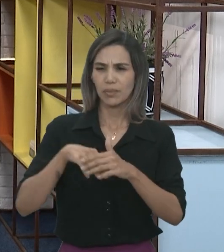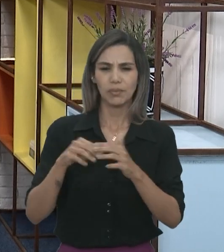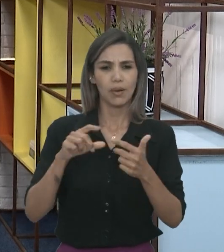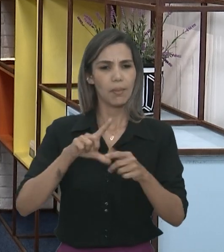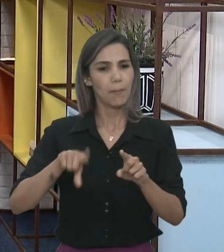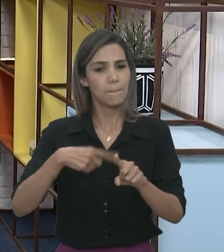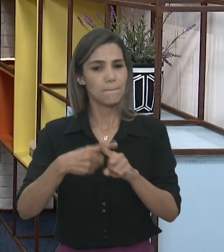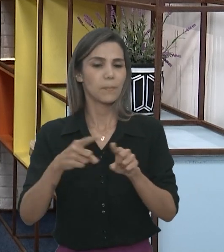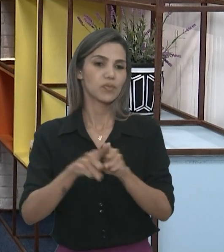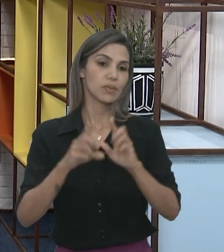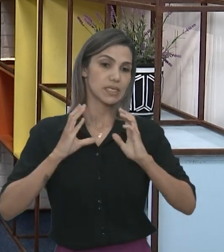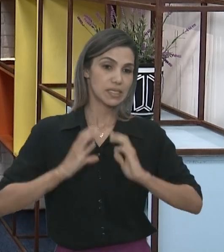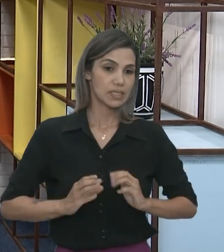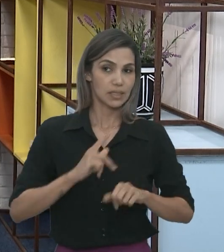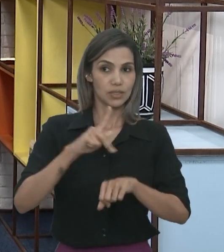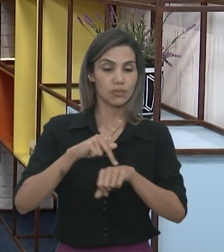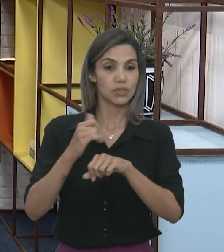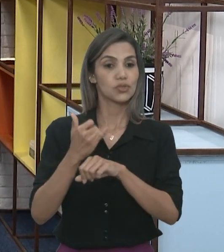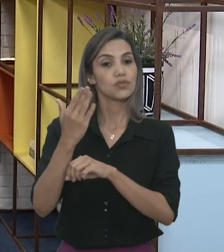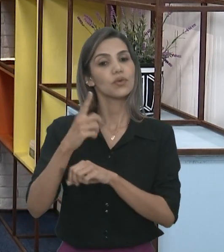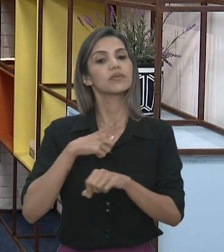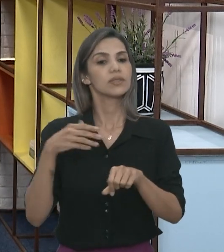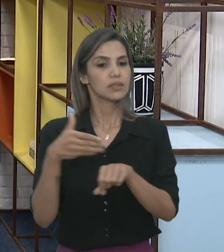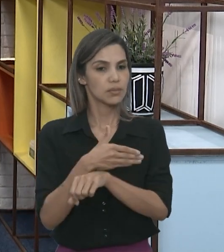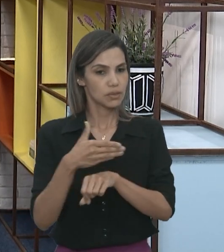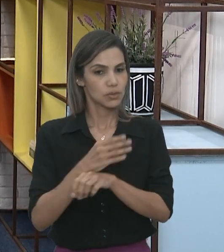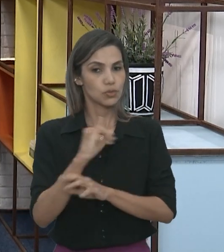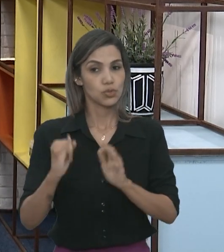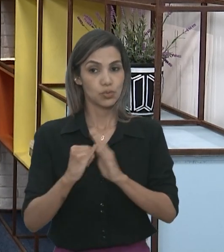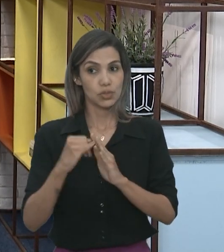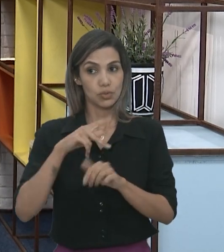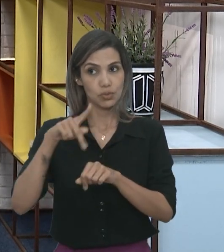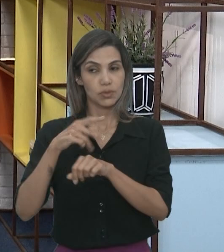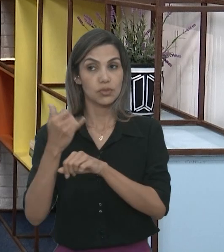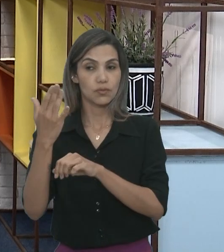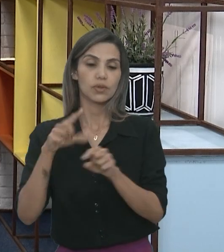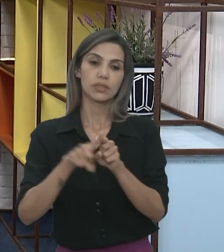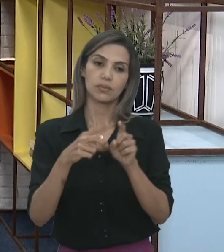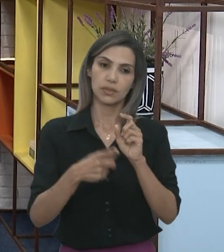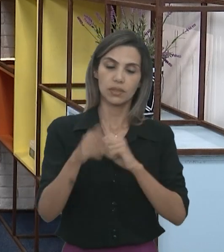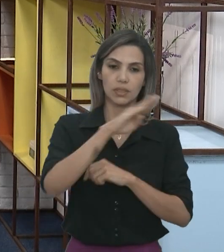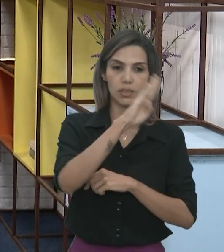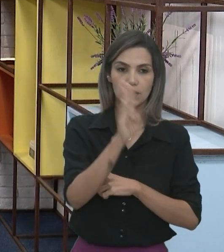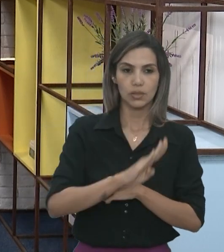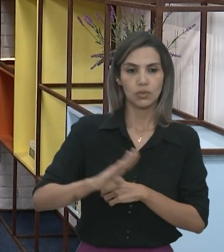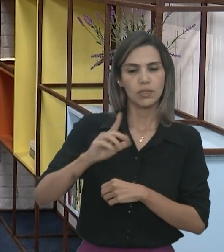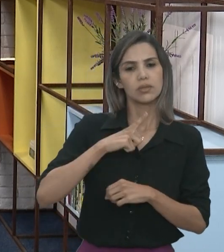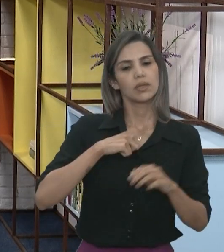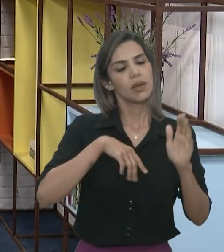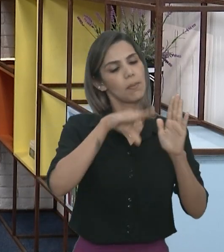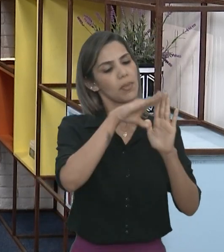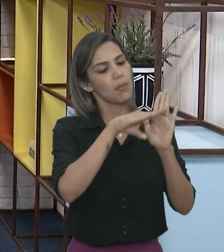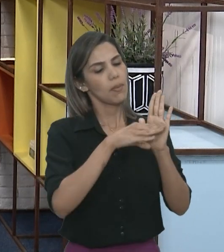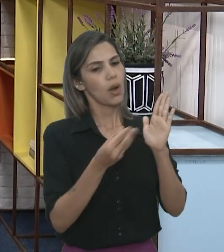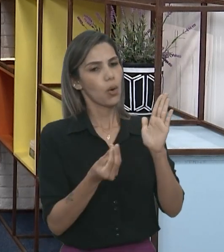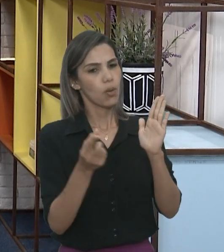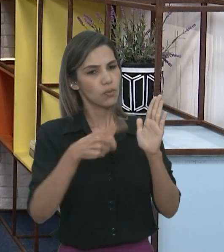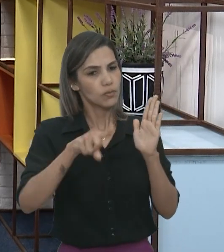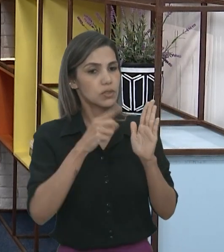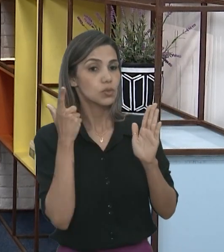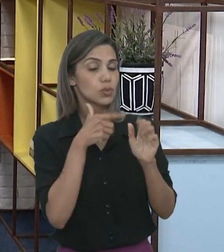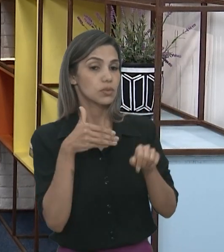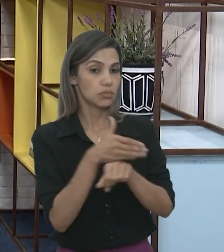com a participação de instituições nacionais e internacionais. Toda a programação e o passo a passo para participar do evento pode